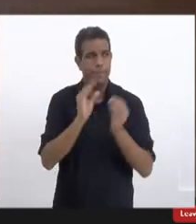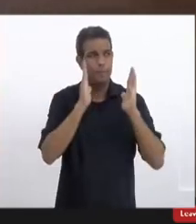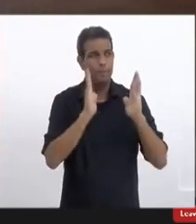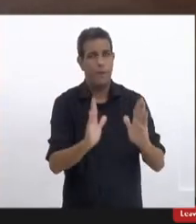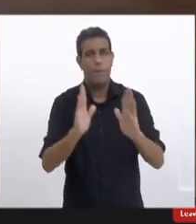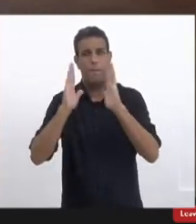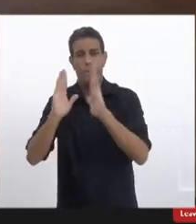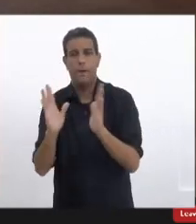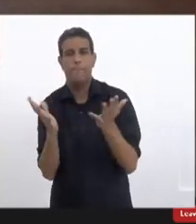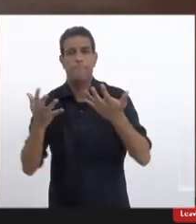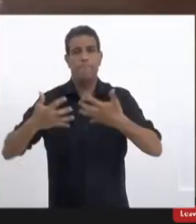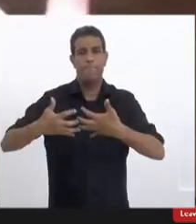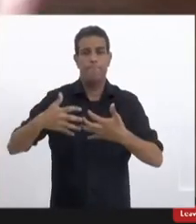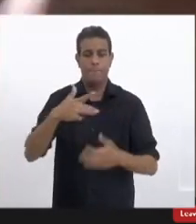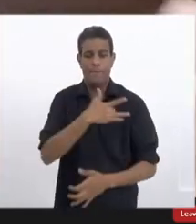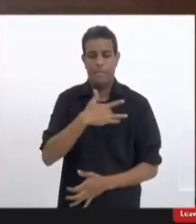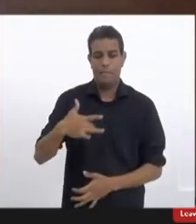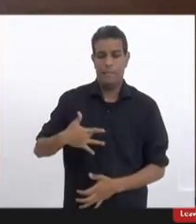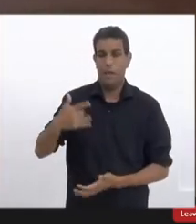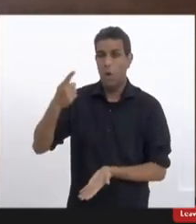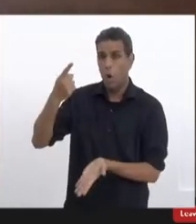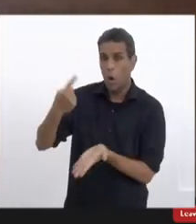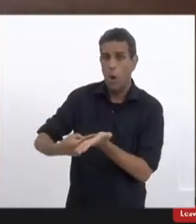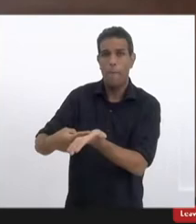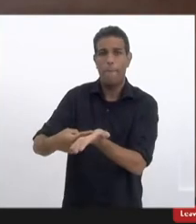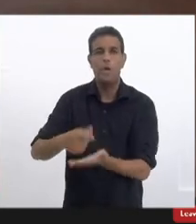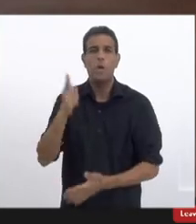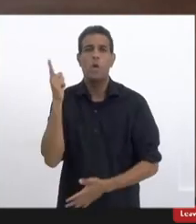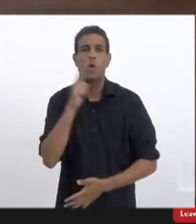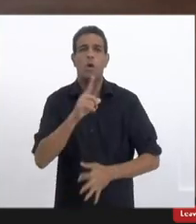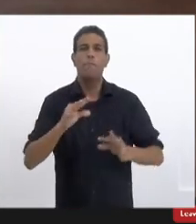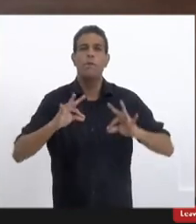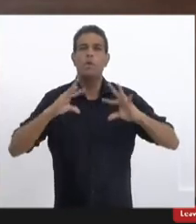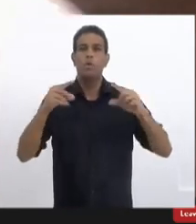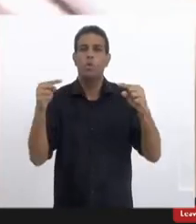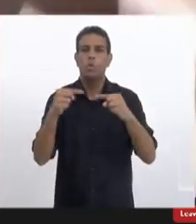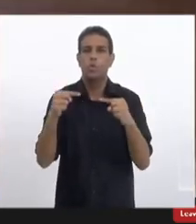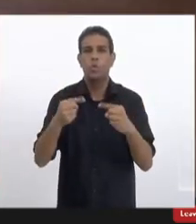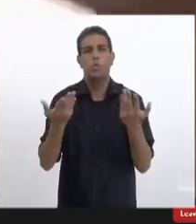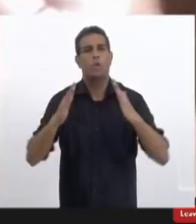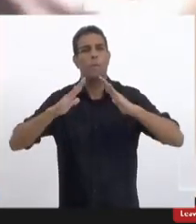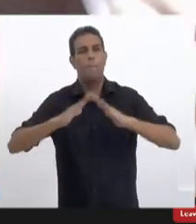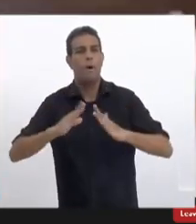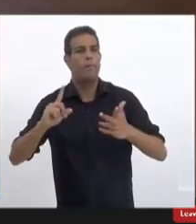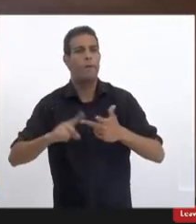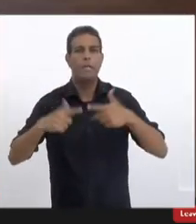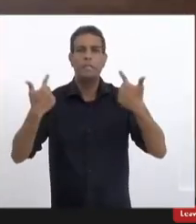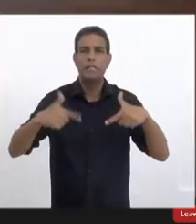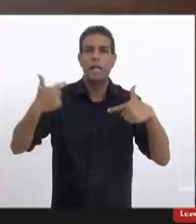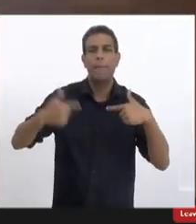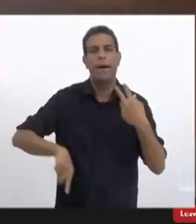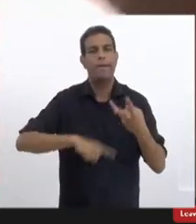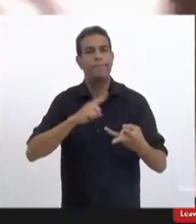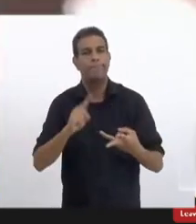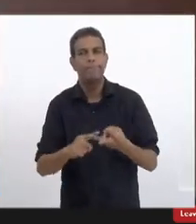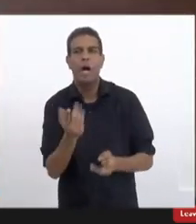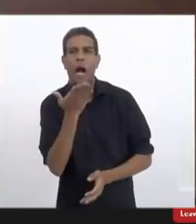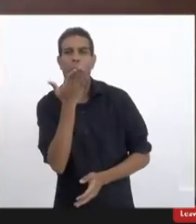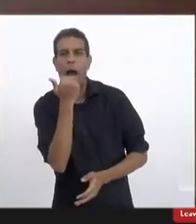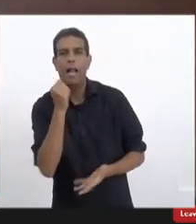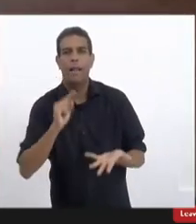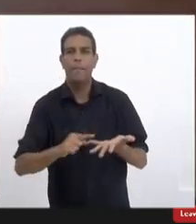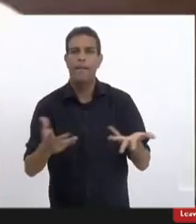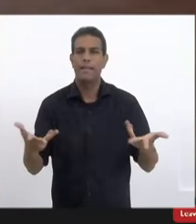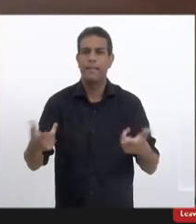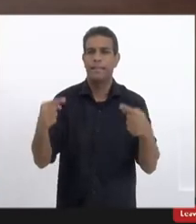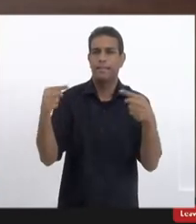é interdisciplinar. A saúde, ela é determinada por todos esses fatores: moradia, trabalho, alimentação